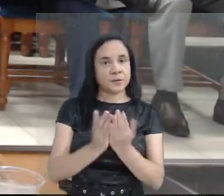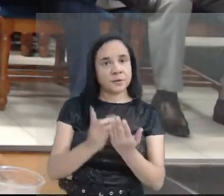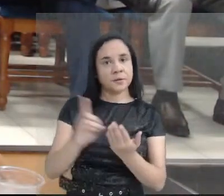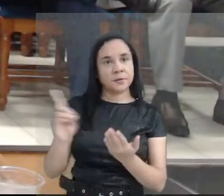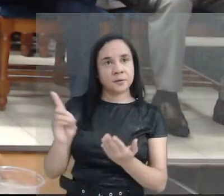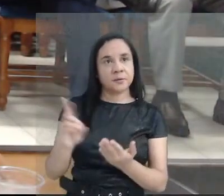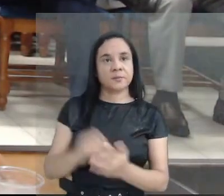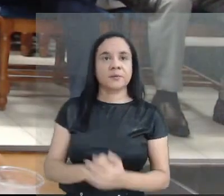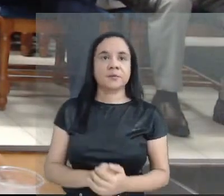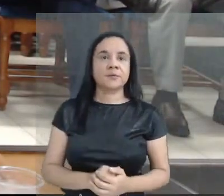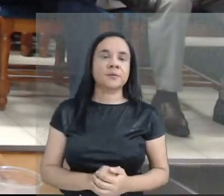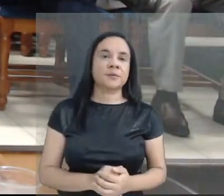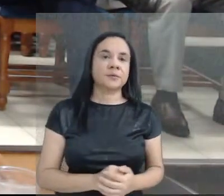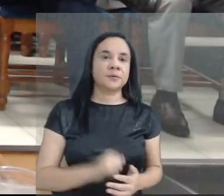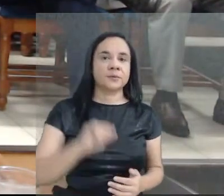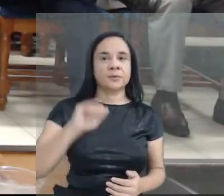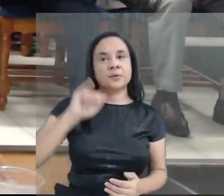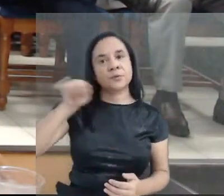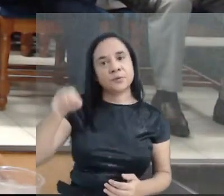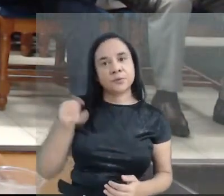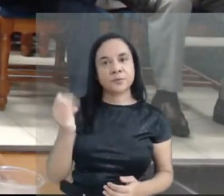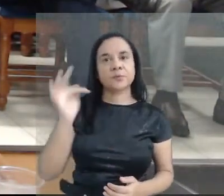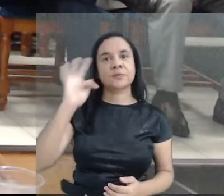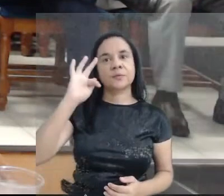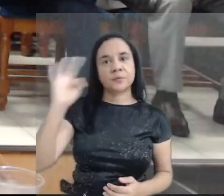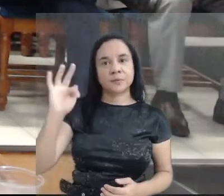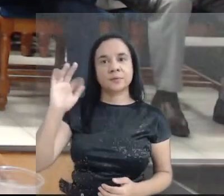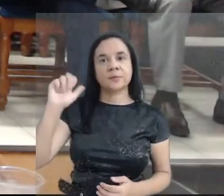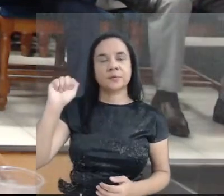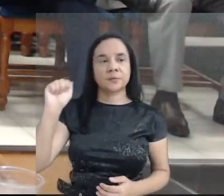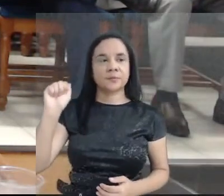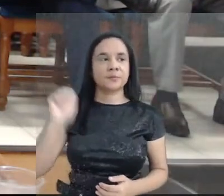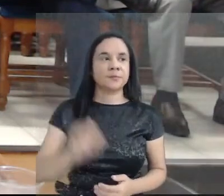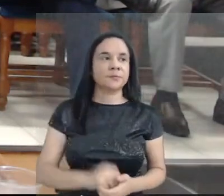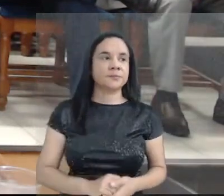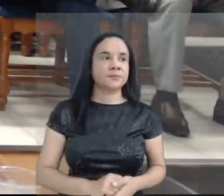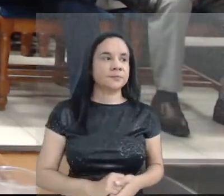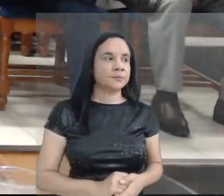João de Ferreira, Revista e Corrigida.